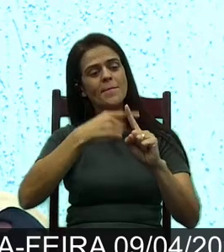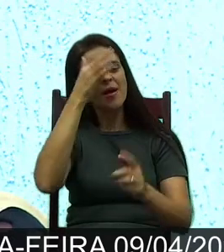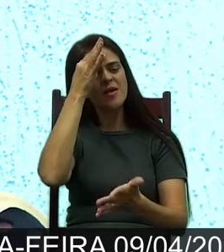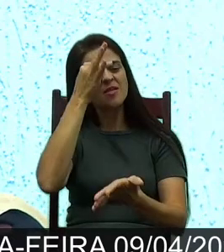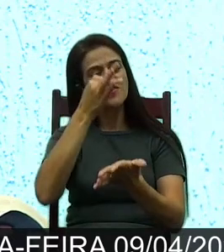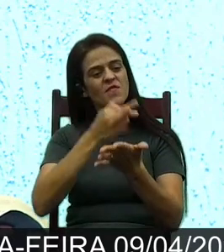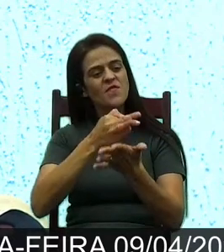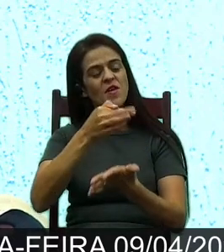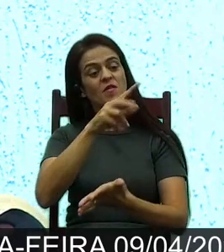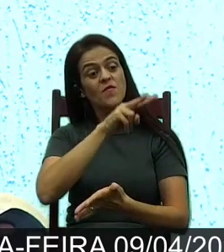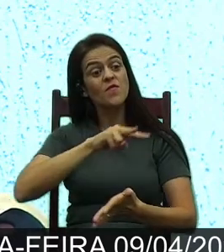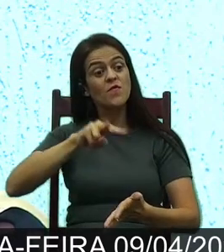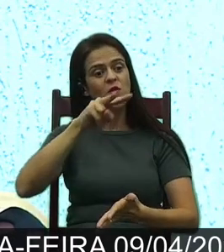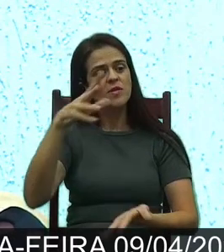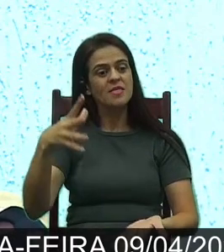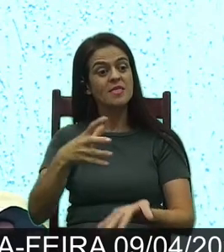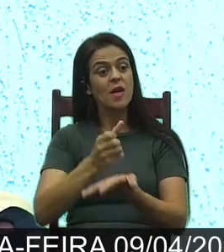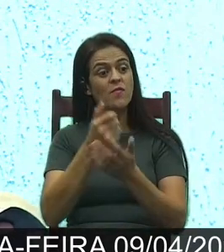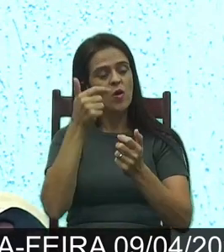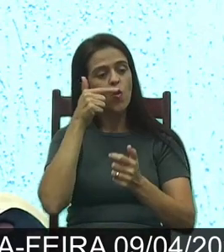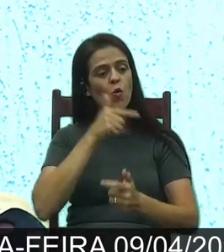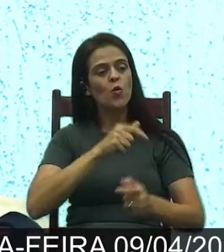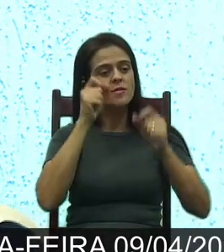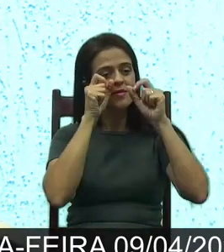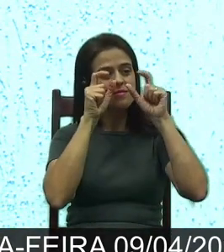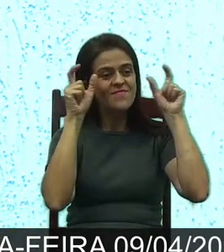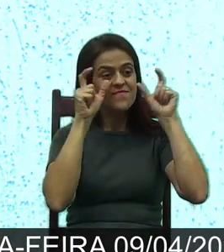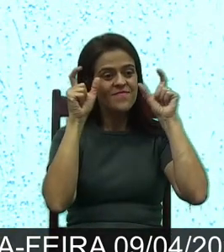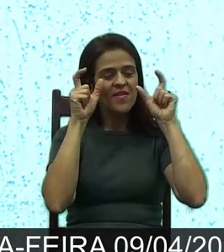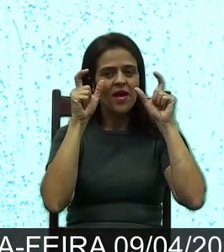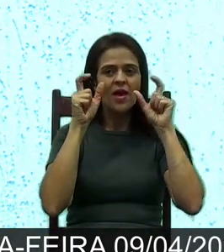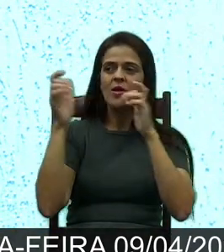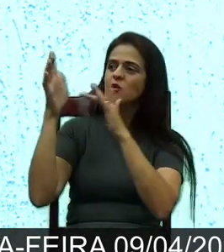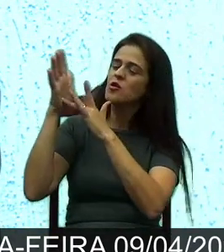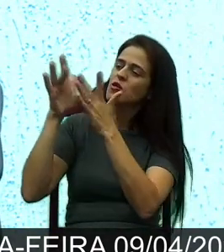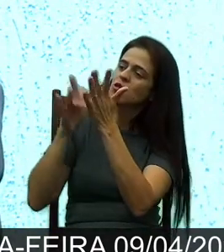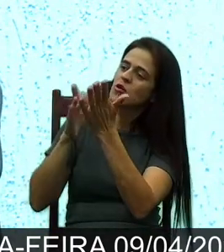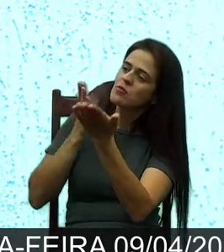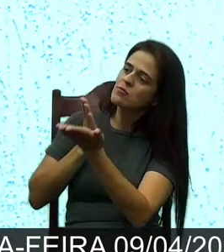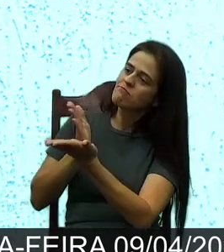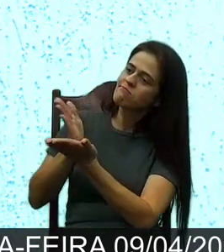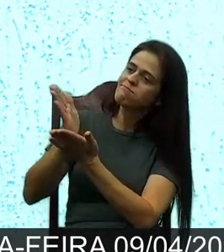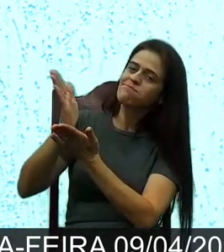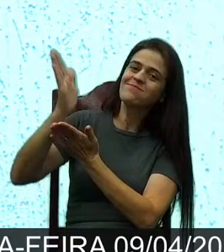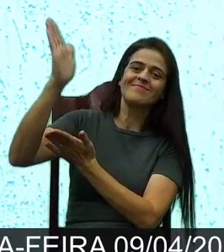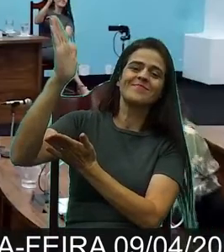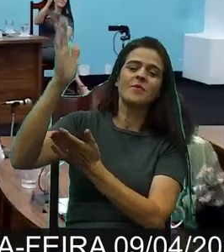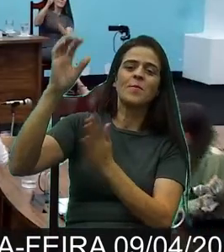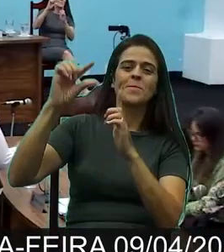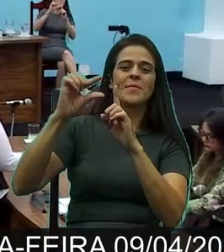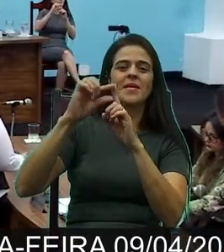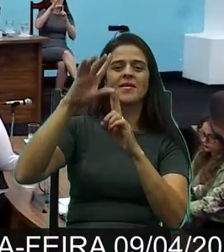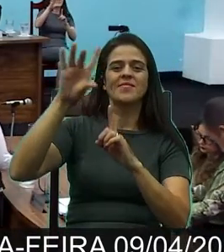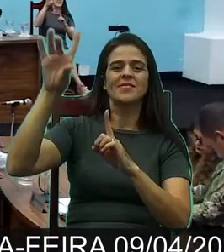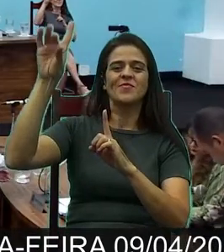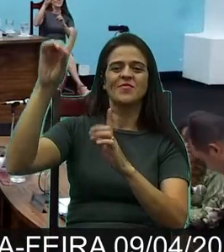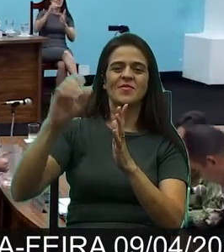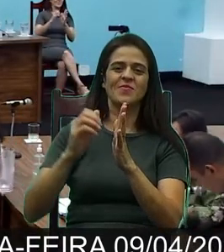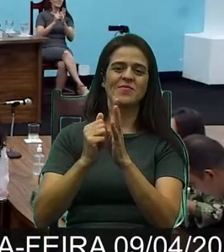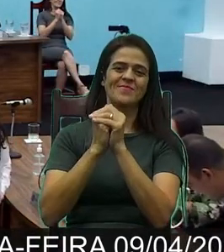E logo viu, e seguiu a Jesus pelo caminho. Palavra do Senhor.